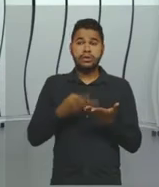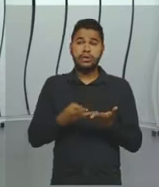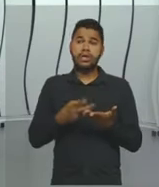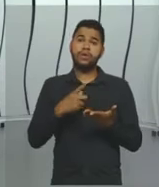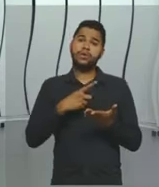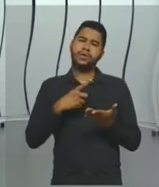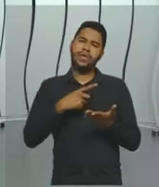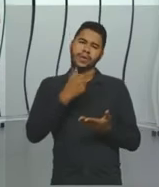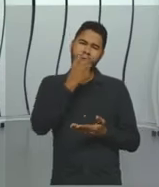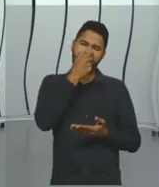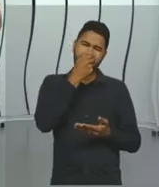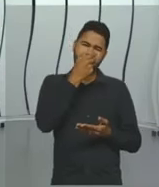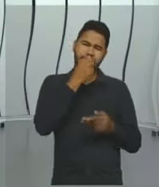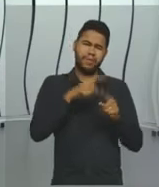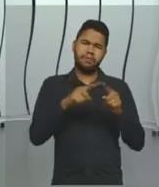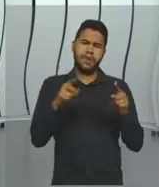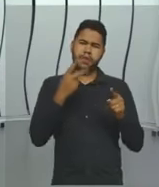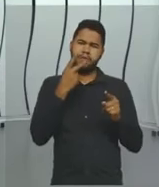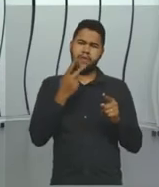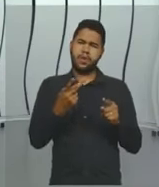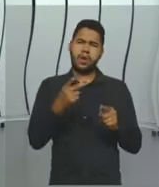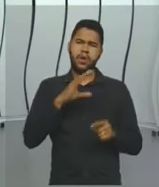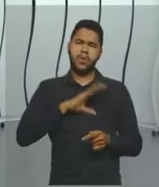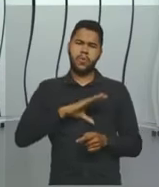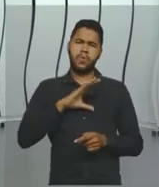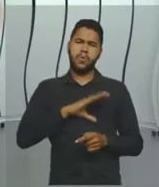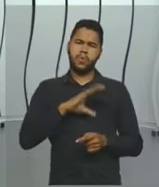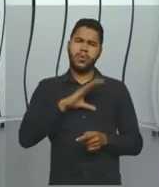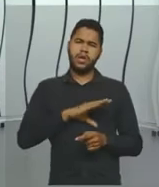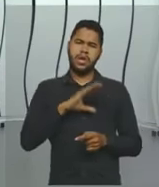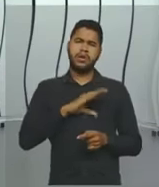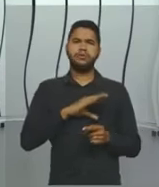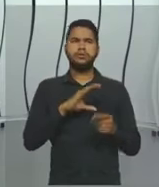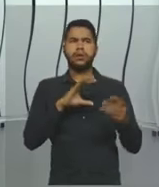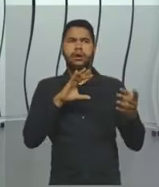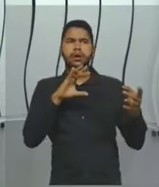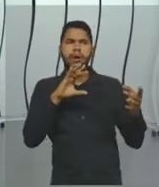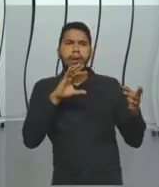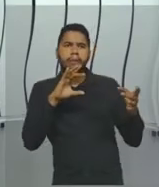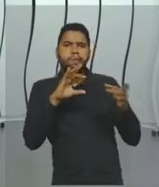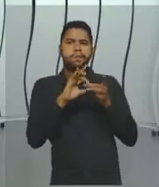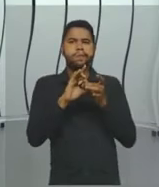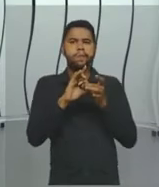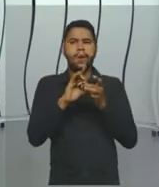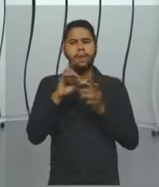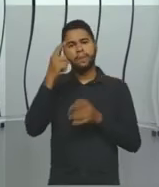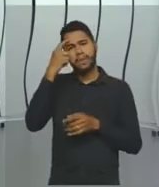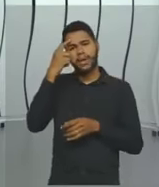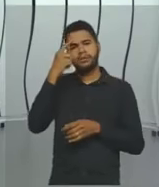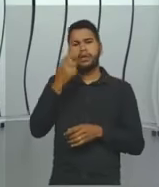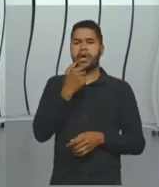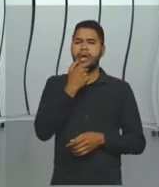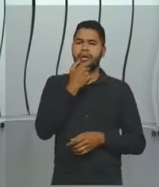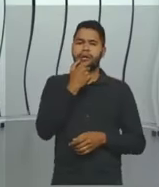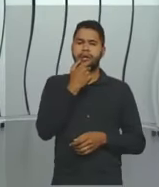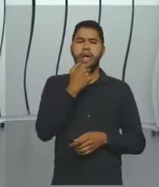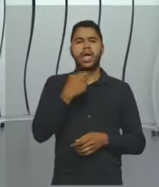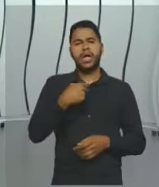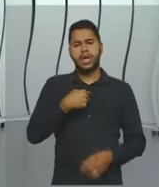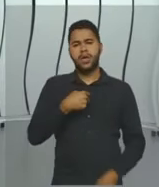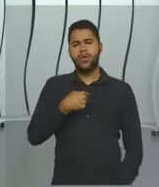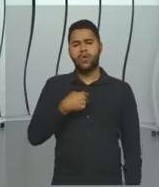uma gripe, mas geralmente a gente não fala isso em português, então a gente tem que levar e tentar pensar em inglês. Então, eu